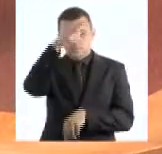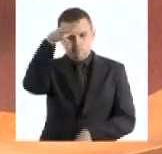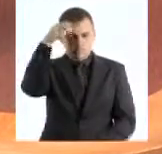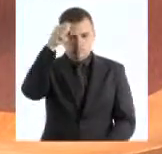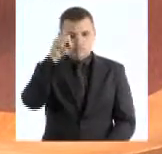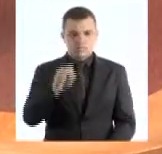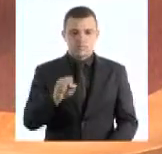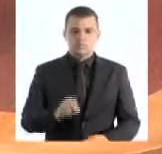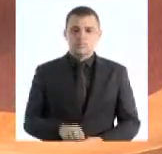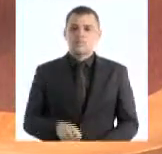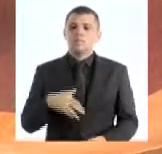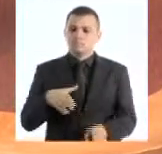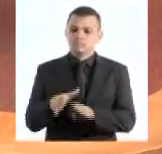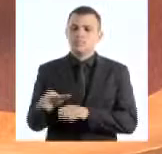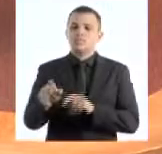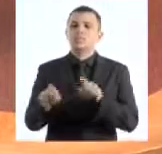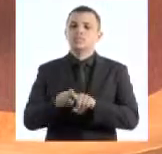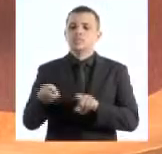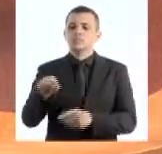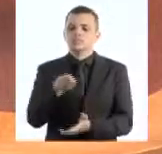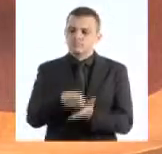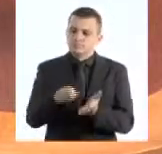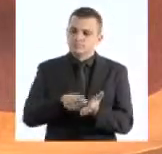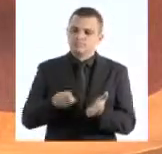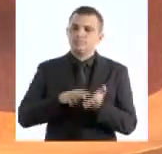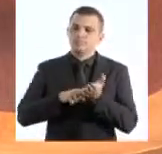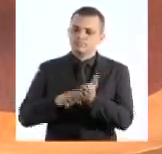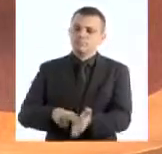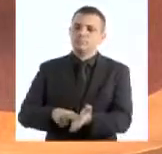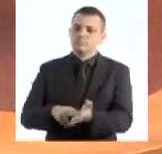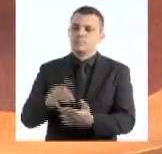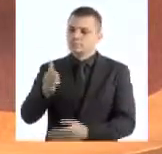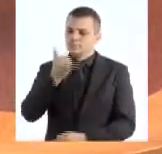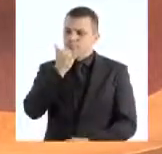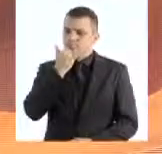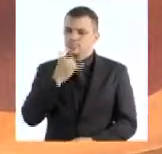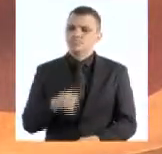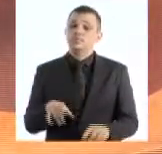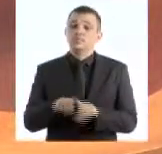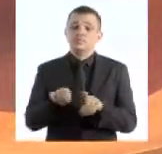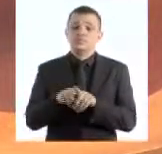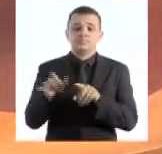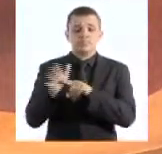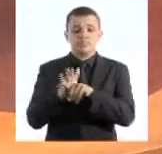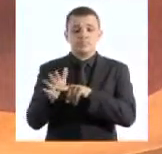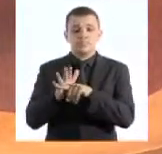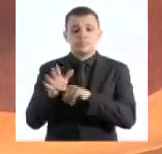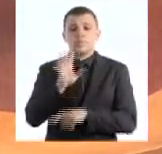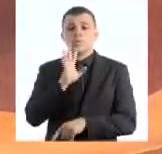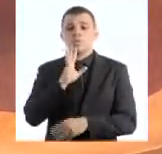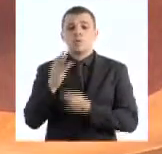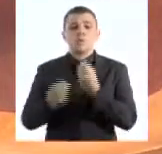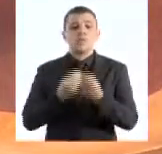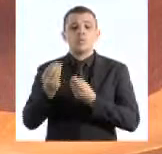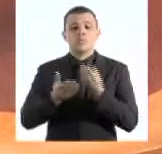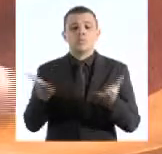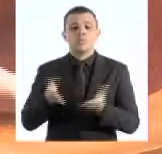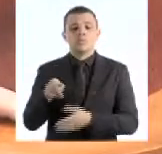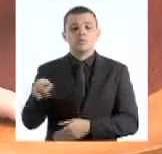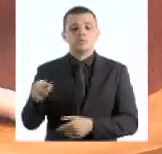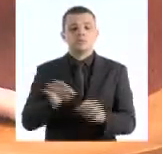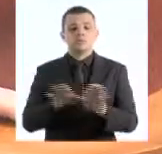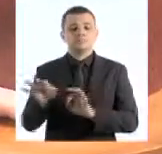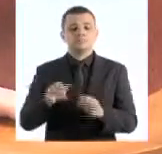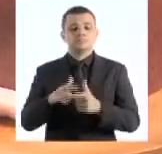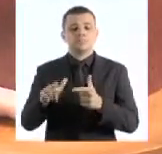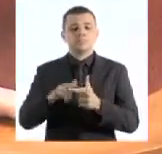escrito, porque, e procure também conhecer como está hoje funcionando o saneamento naquela capital. Para você ter ideia,